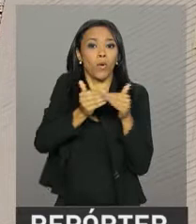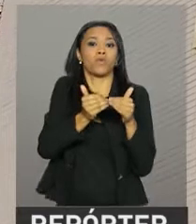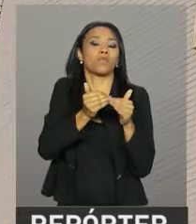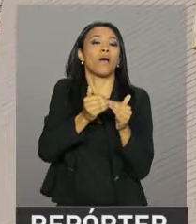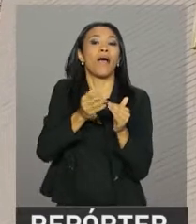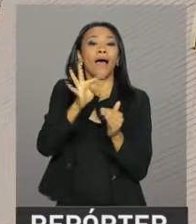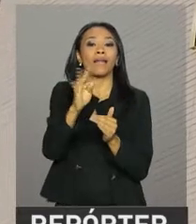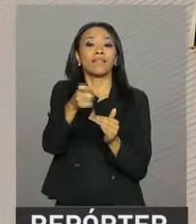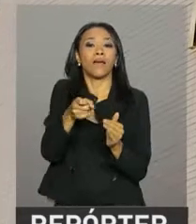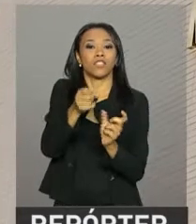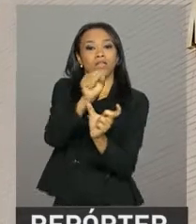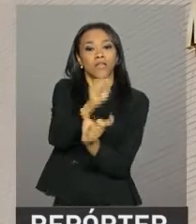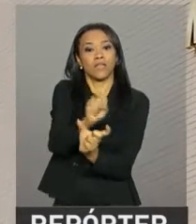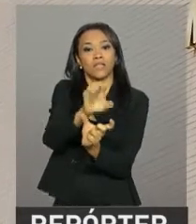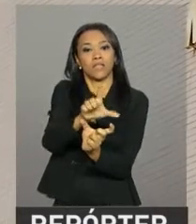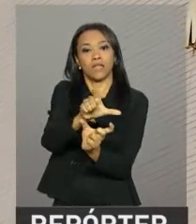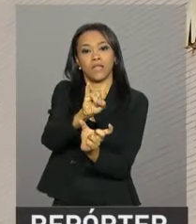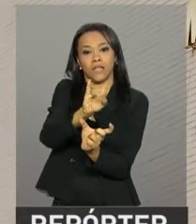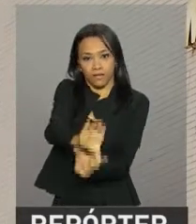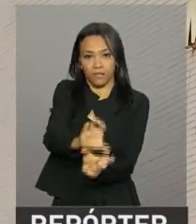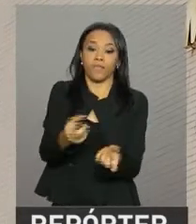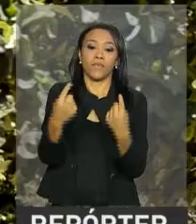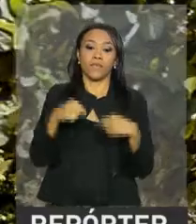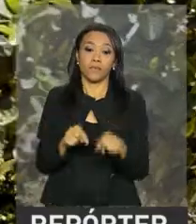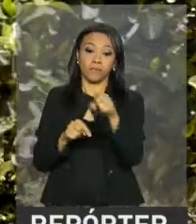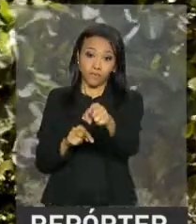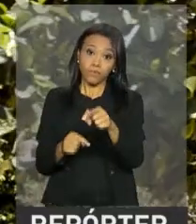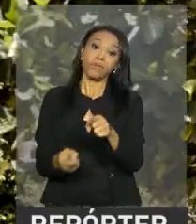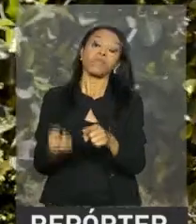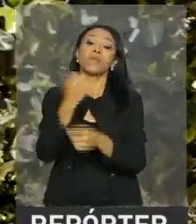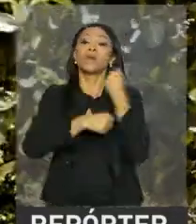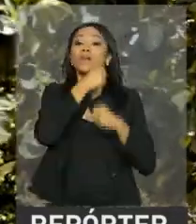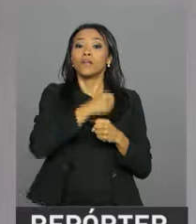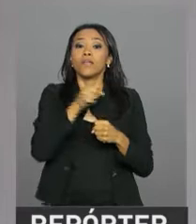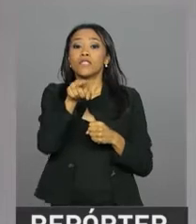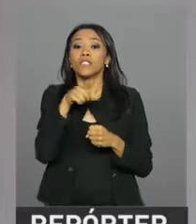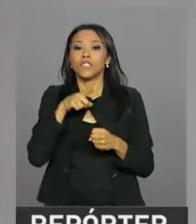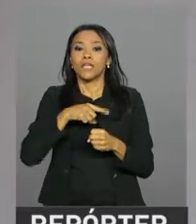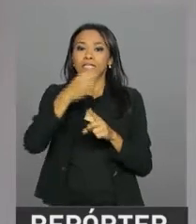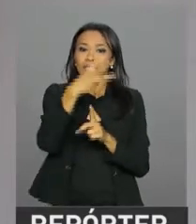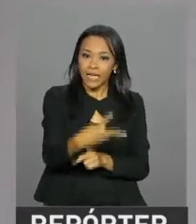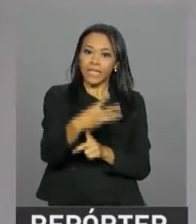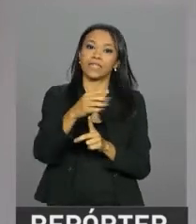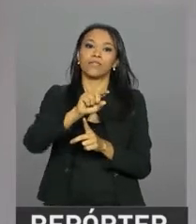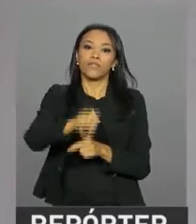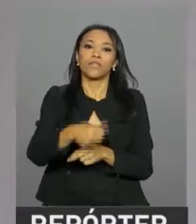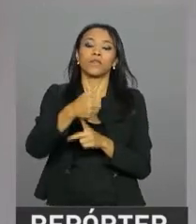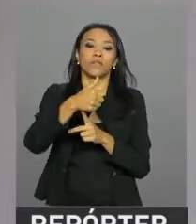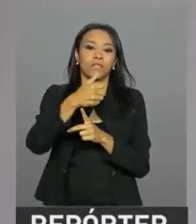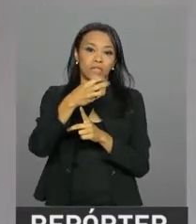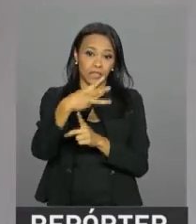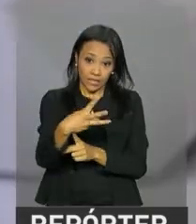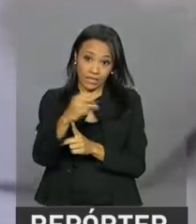o endividamento no ano passado ficou dentro do plano anual de financiamento que tinha como limite 3 trilhões 300